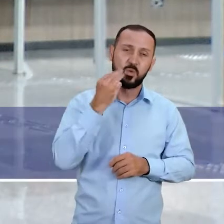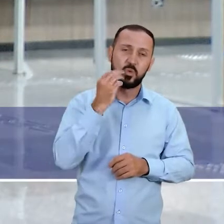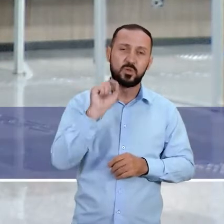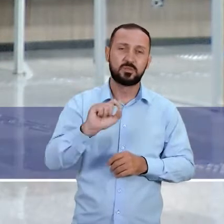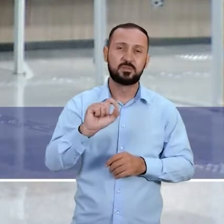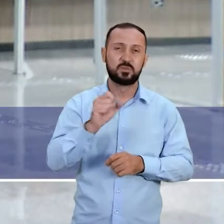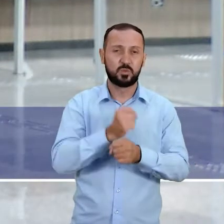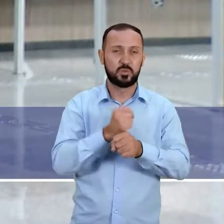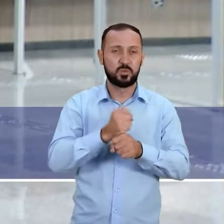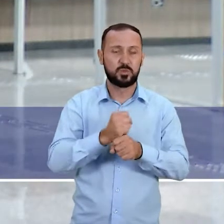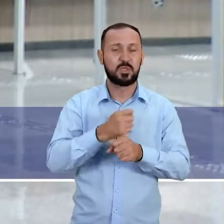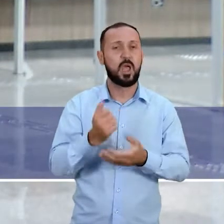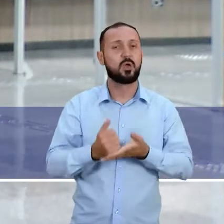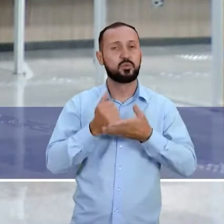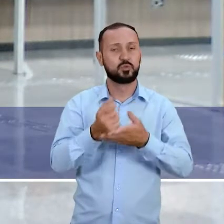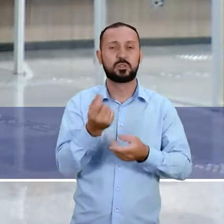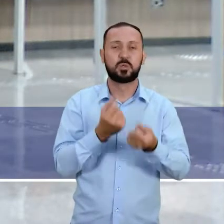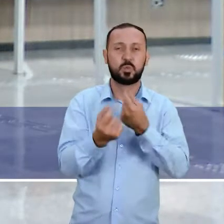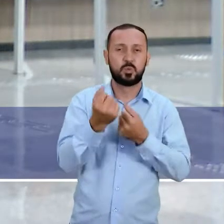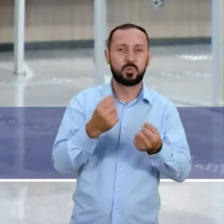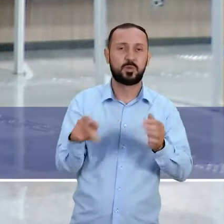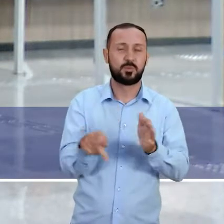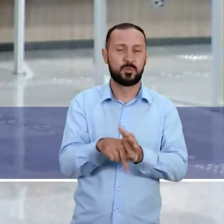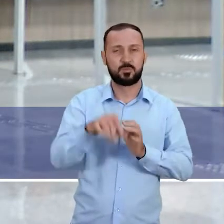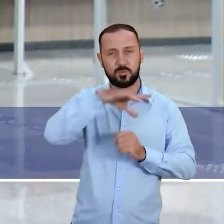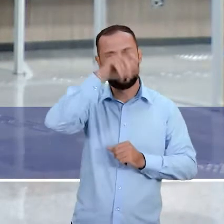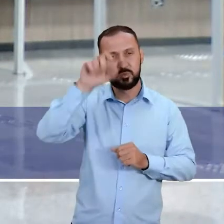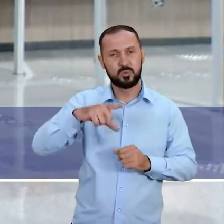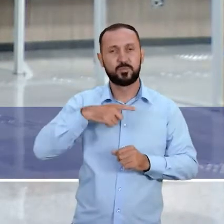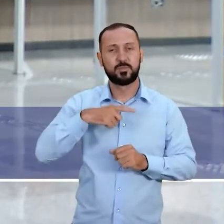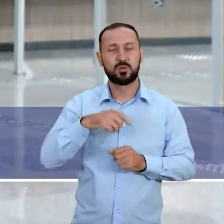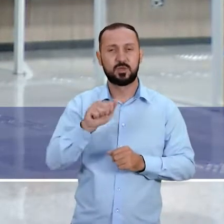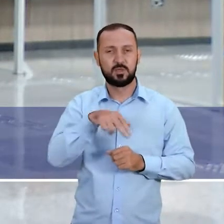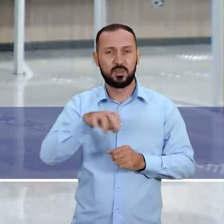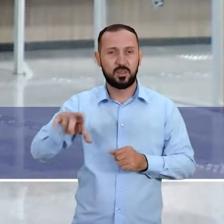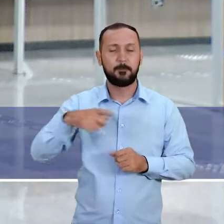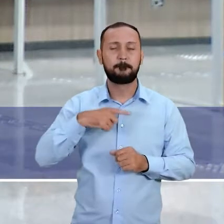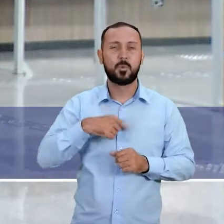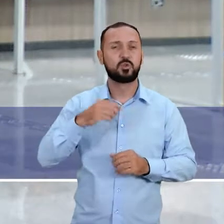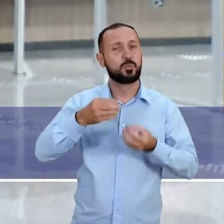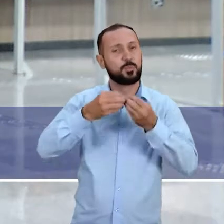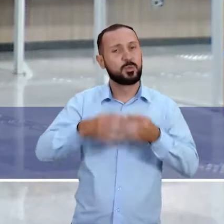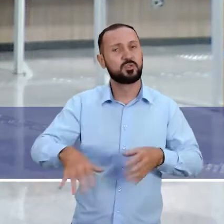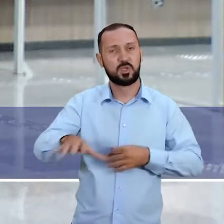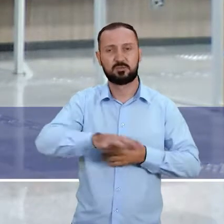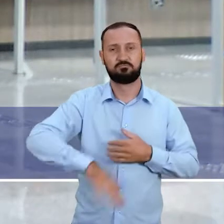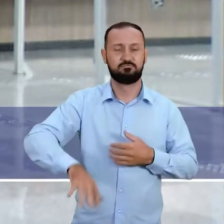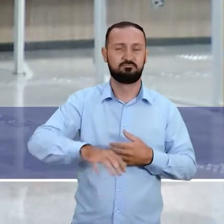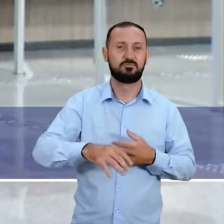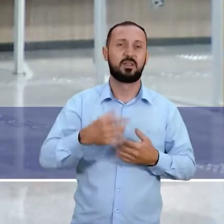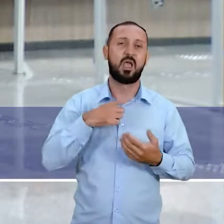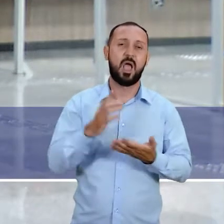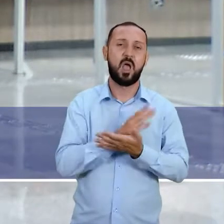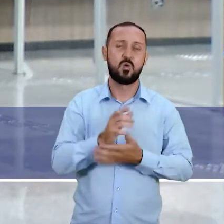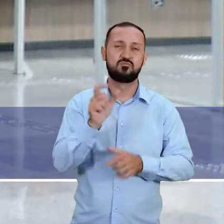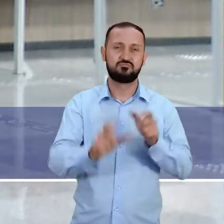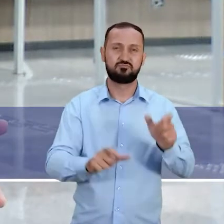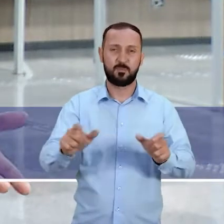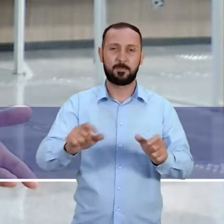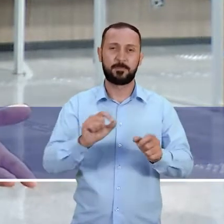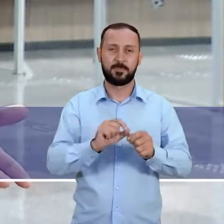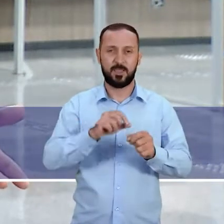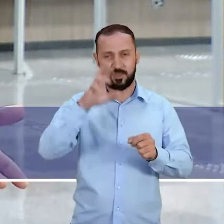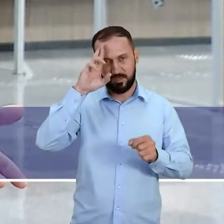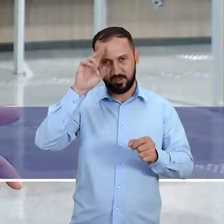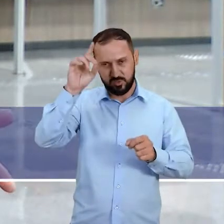ano, fator que contribui para a economia do estado. A taxação da ANEEL pode prejudicar essa cadeia produtiva. Fora isso,